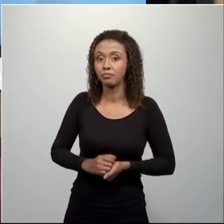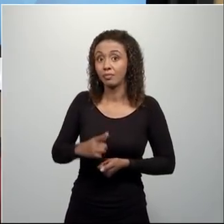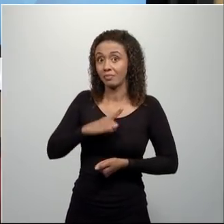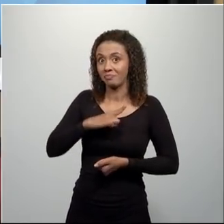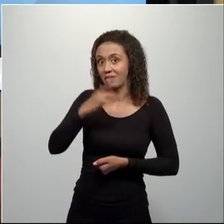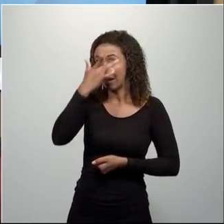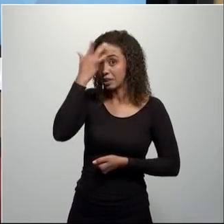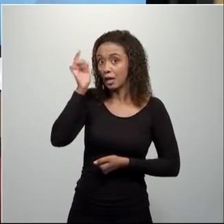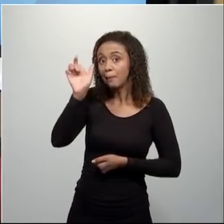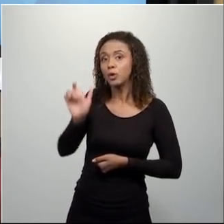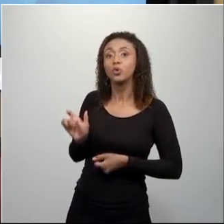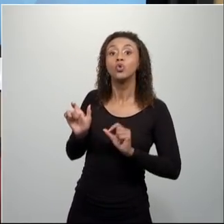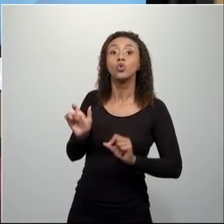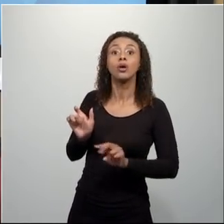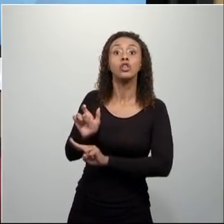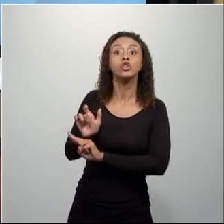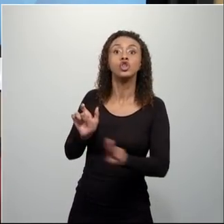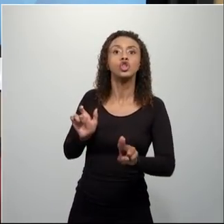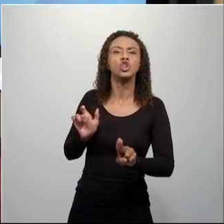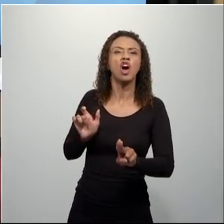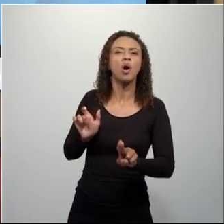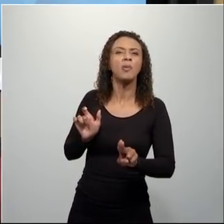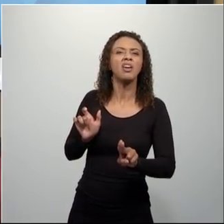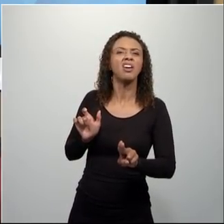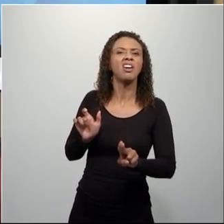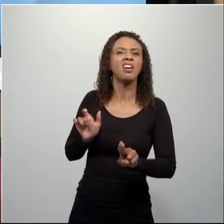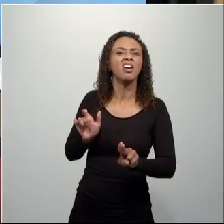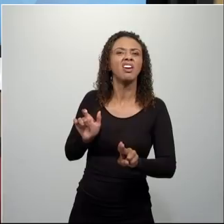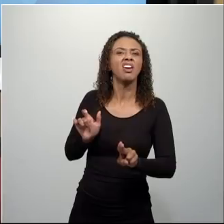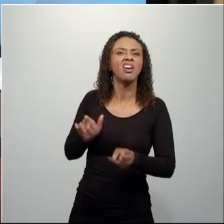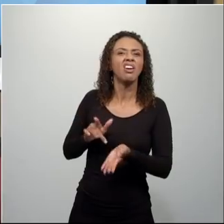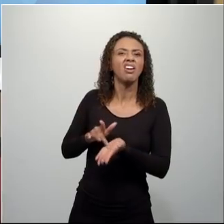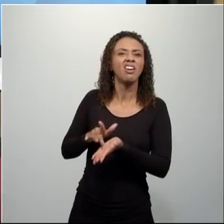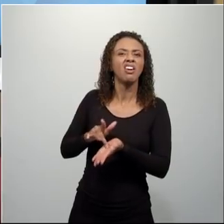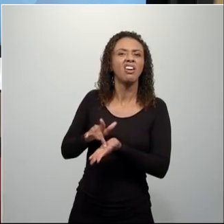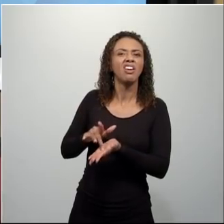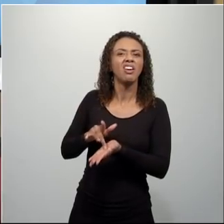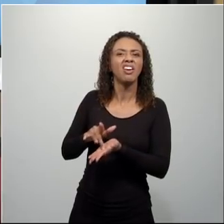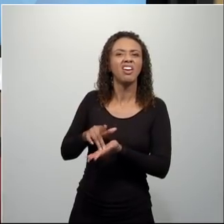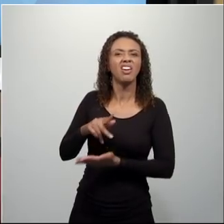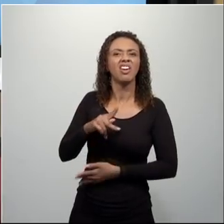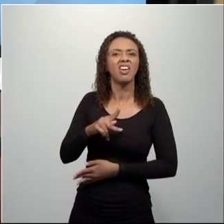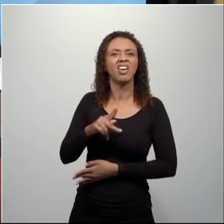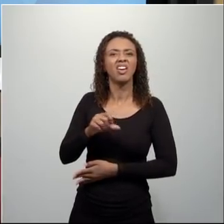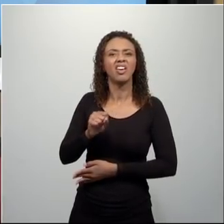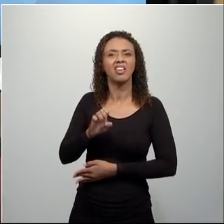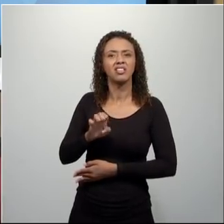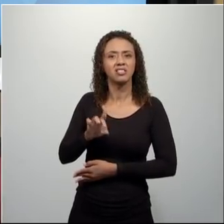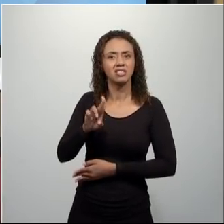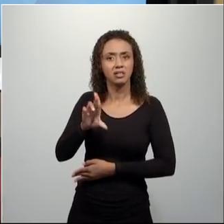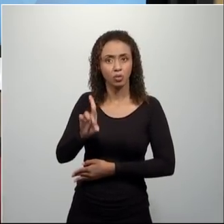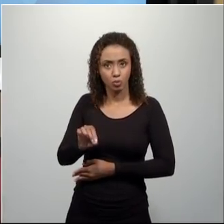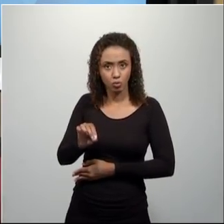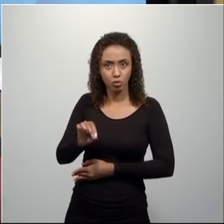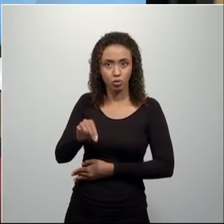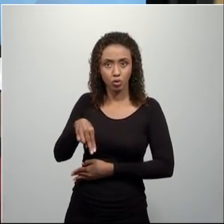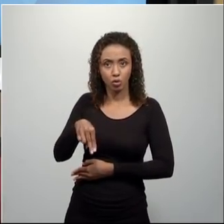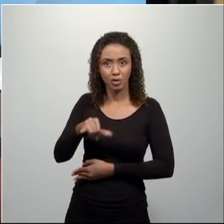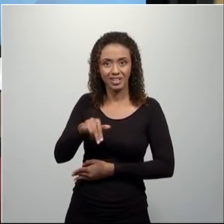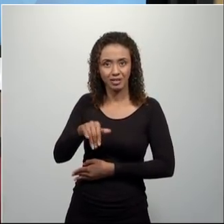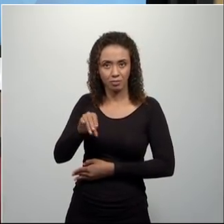seus donos a e aí eles conseguem trocar dinheiro é dinheiro entre uns e outros